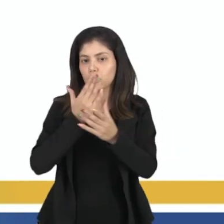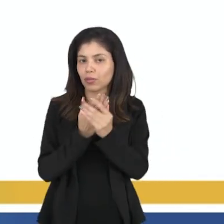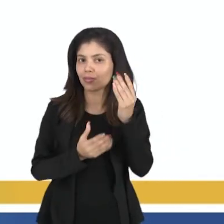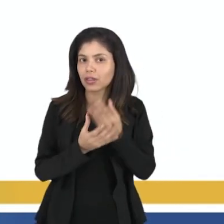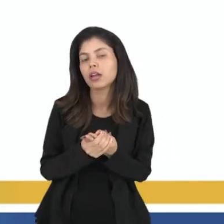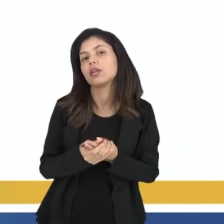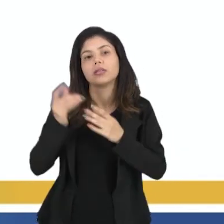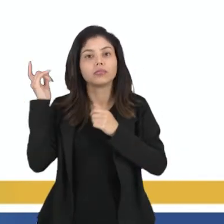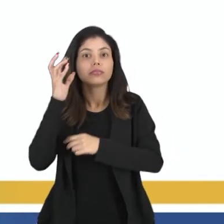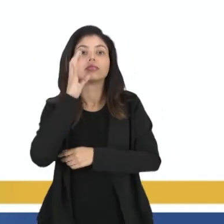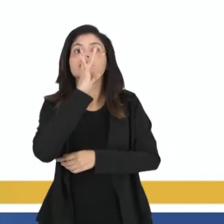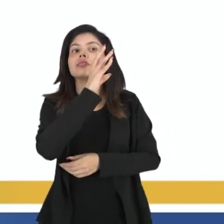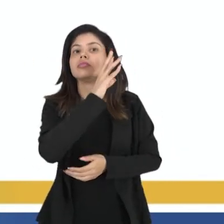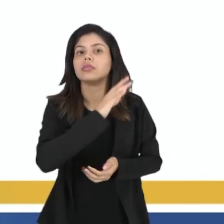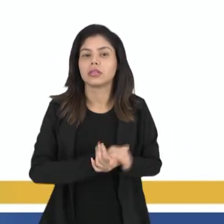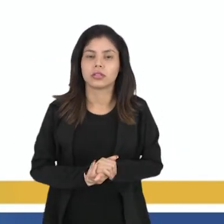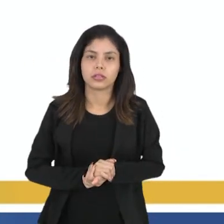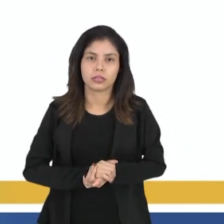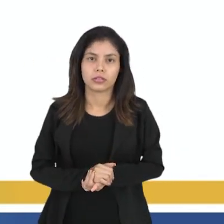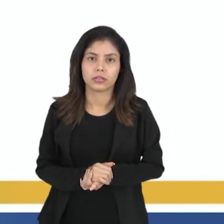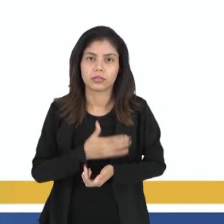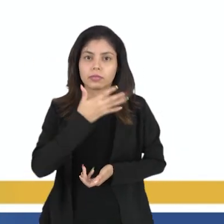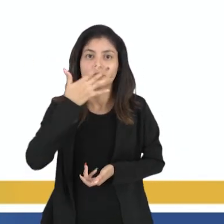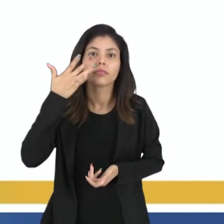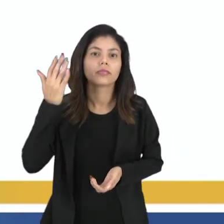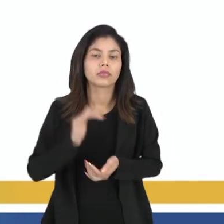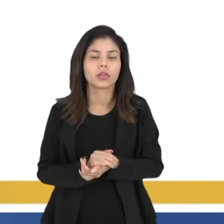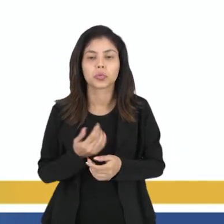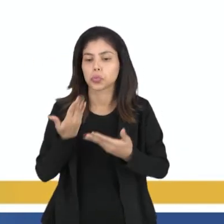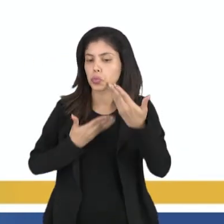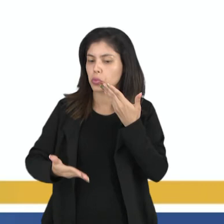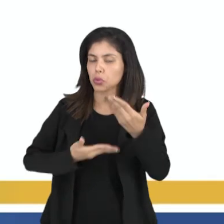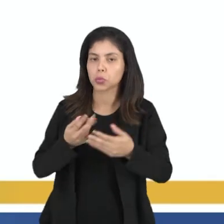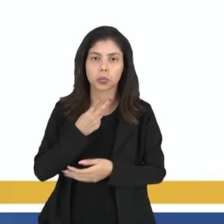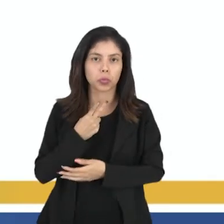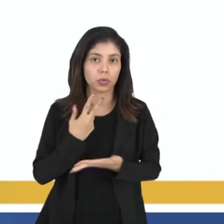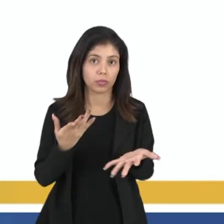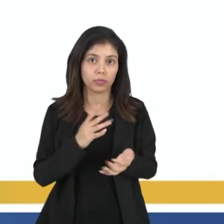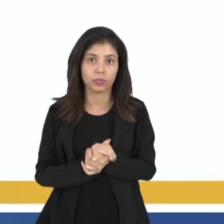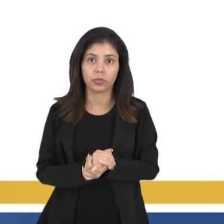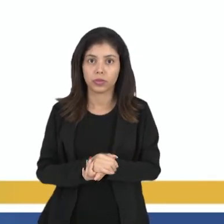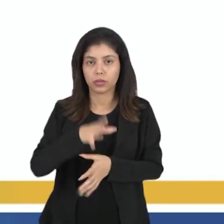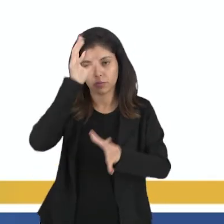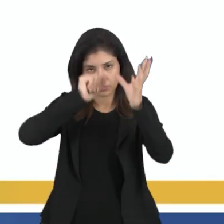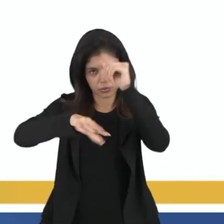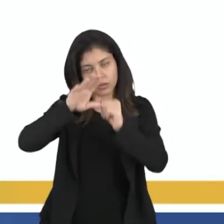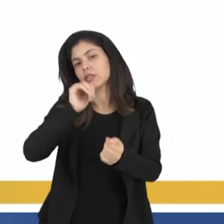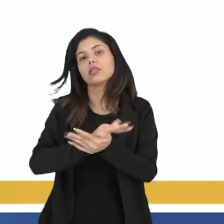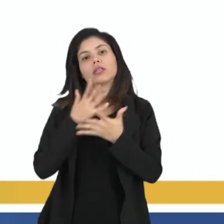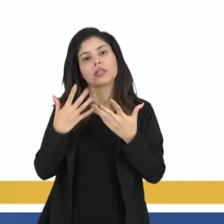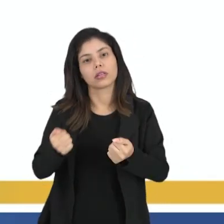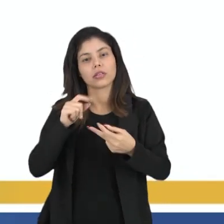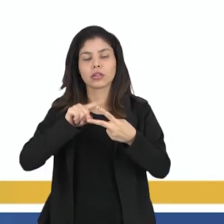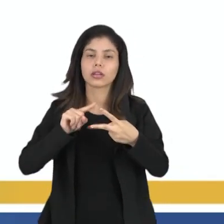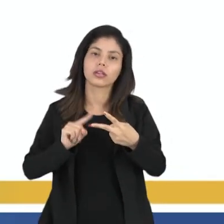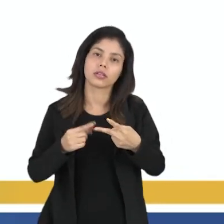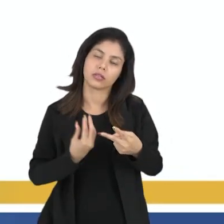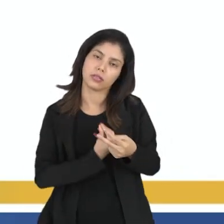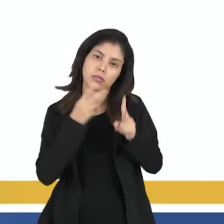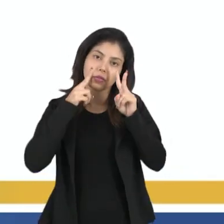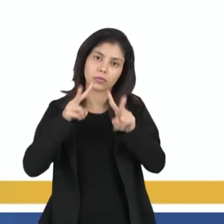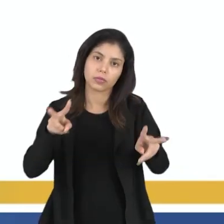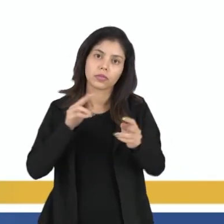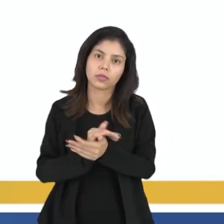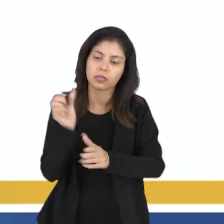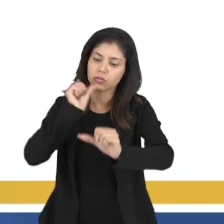não pode cheirar, não pode, né, interagir. Então, o conhecimento para Immanuel Kant, ele assume dois pontos de